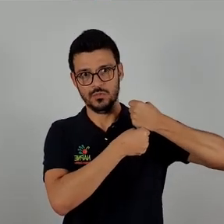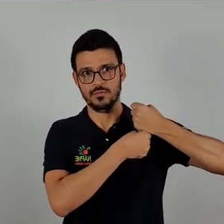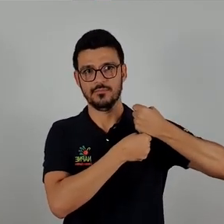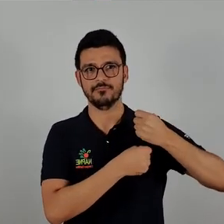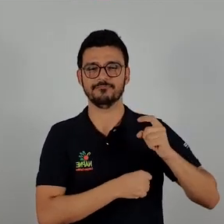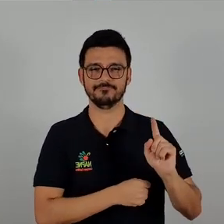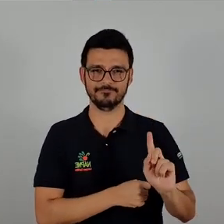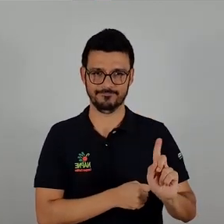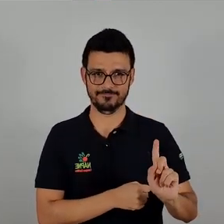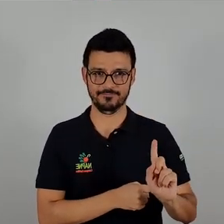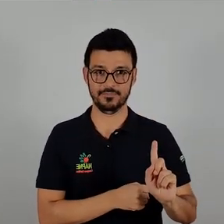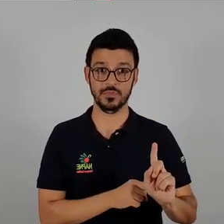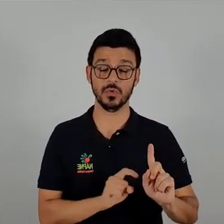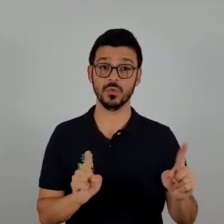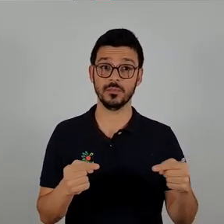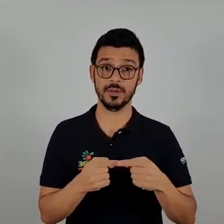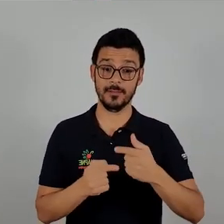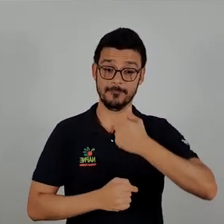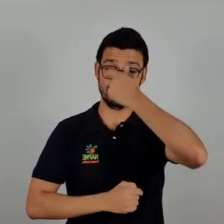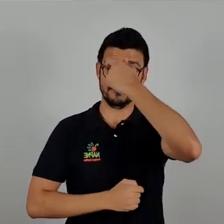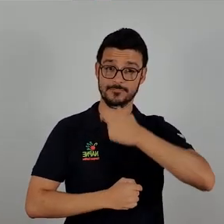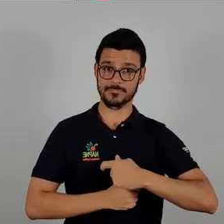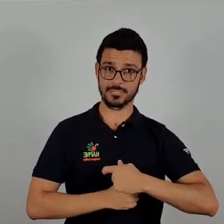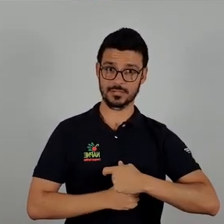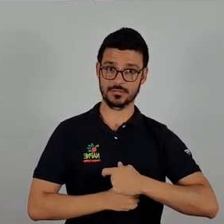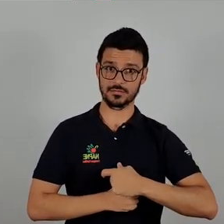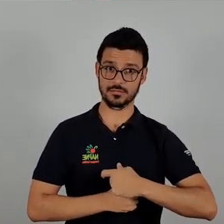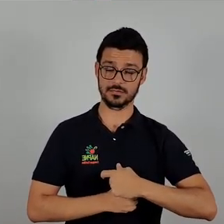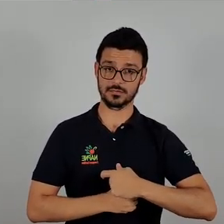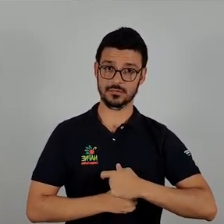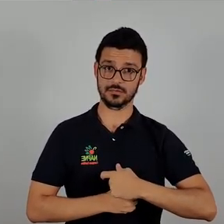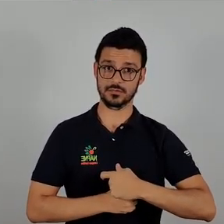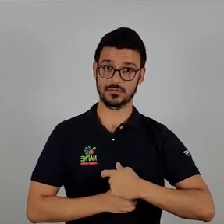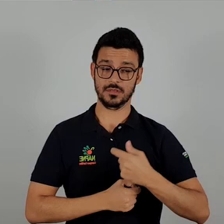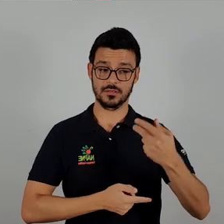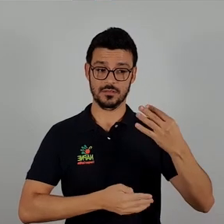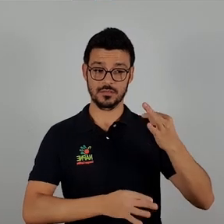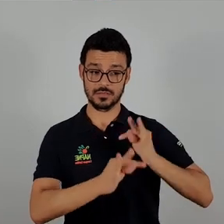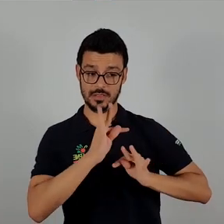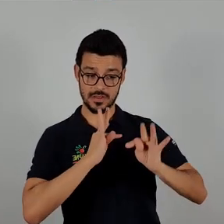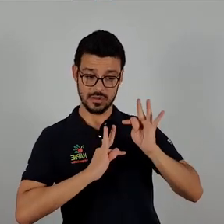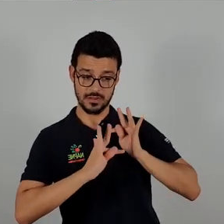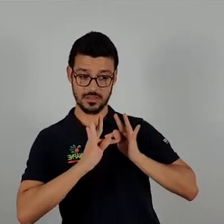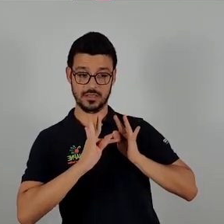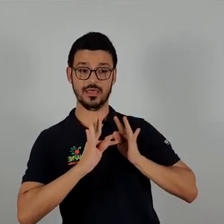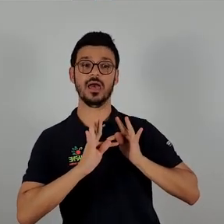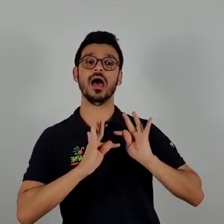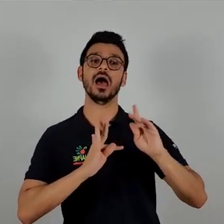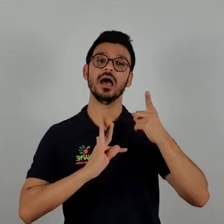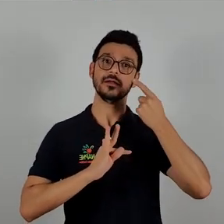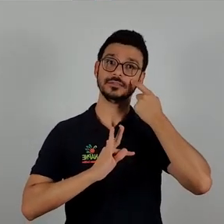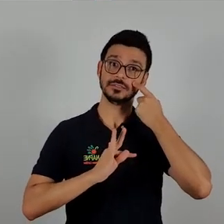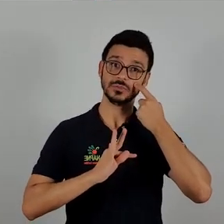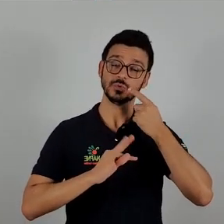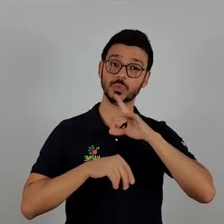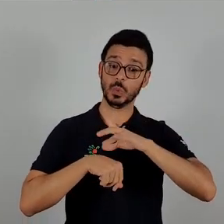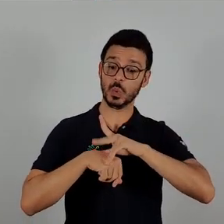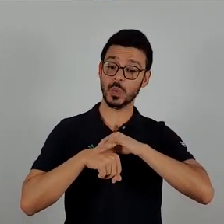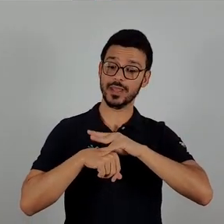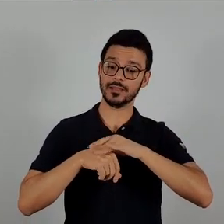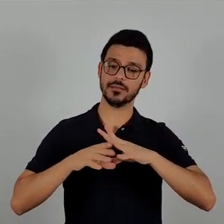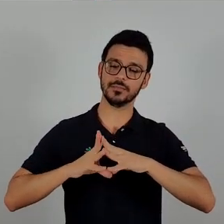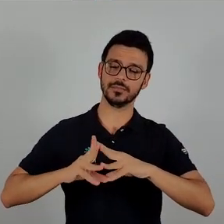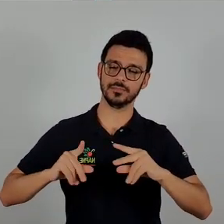e, de certa maneira, pensa no paciente como um todo. Então, resumindo rapidamente, essa é a arte da medicina tradicional